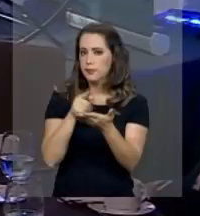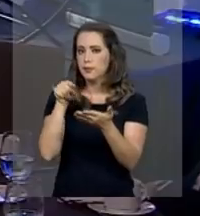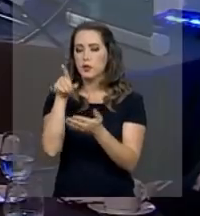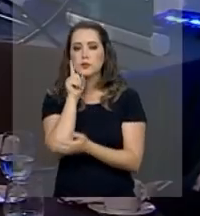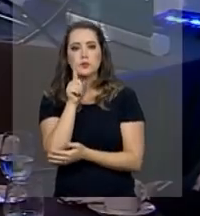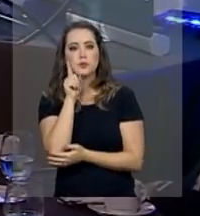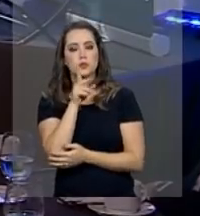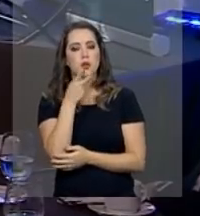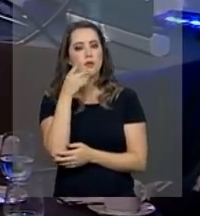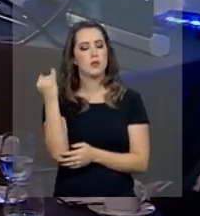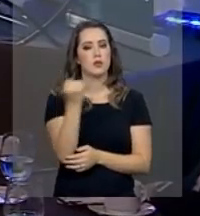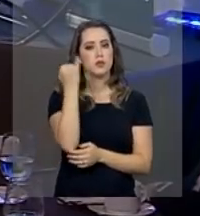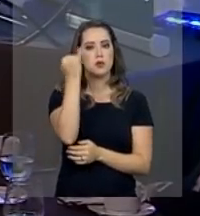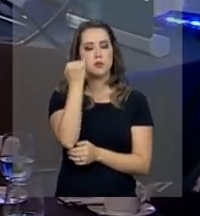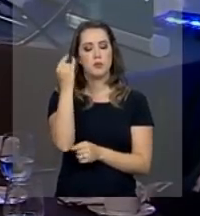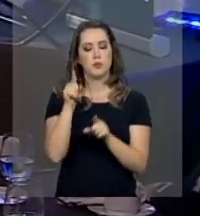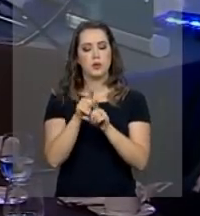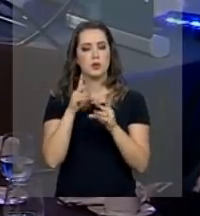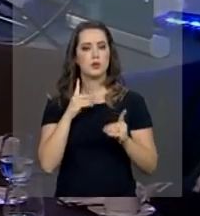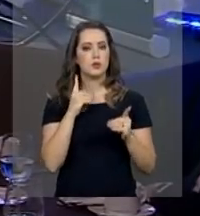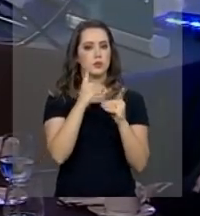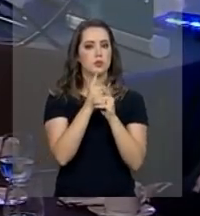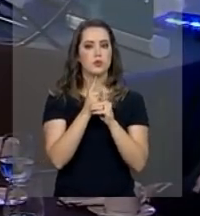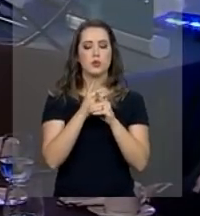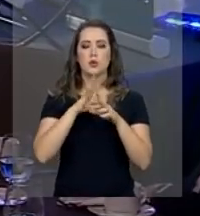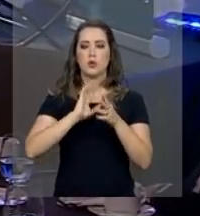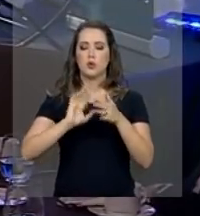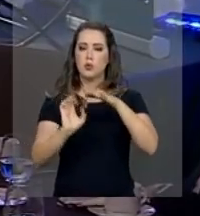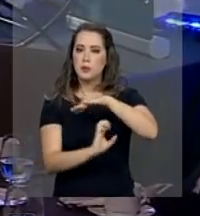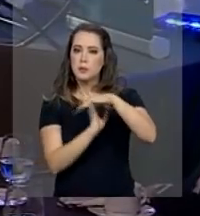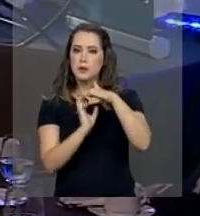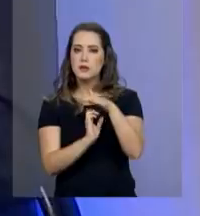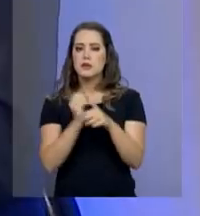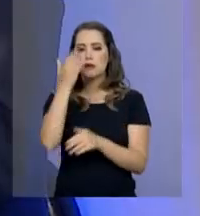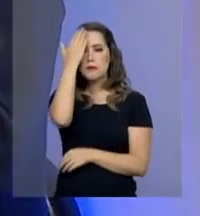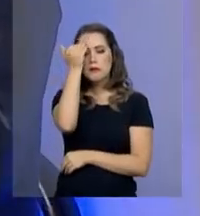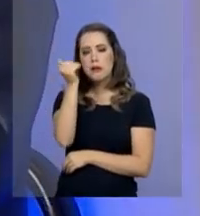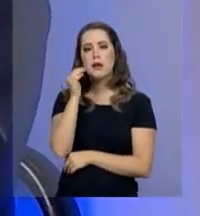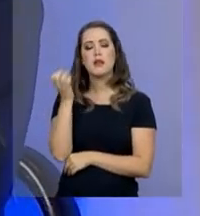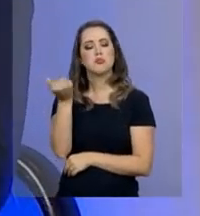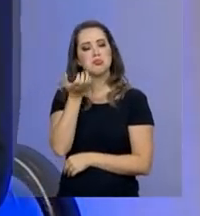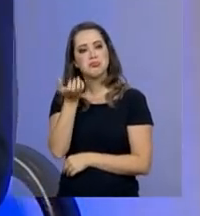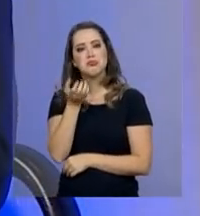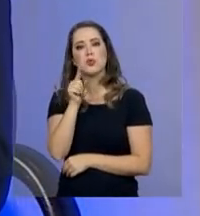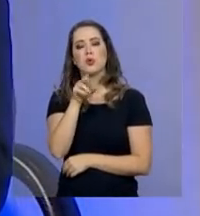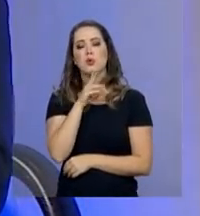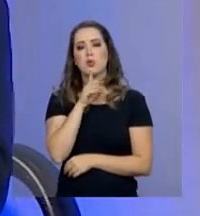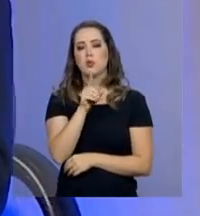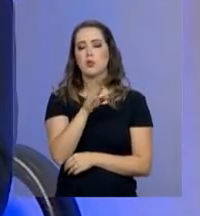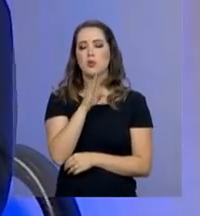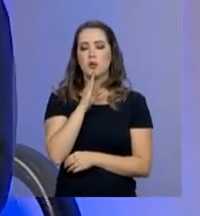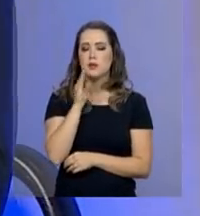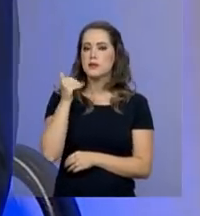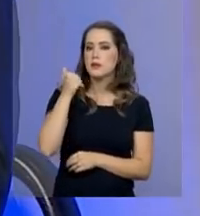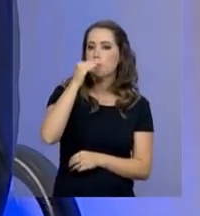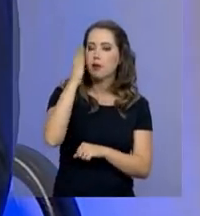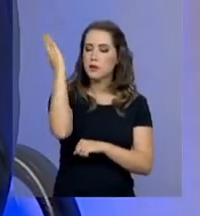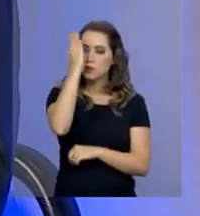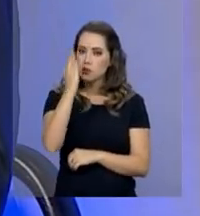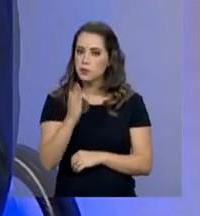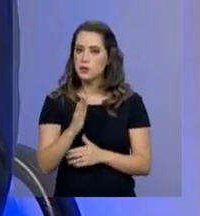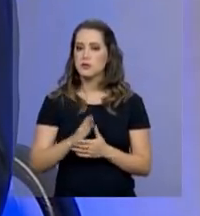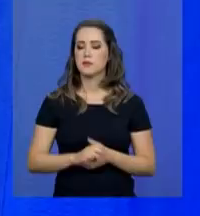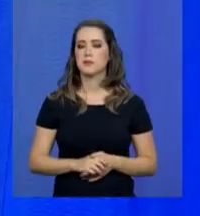do encontro com os empreendedores americanos interessados em ouvir sobre o Brasil e falou sobre as oportunidades de investimento